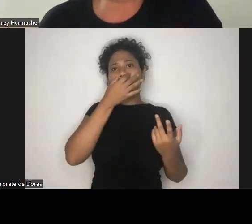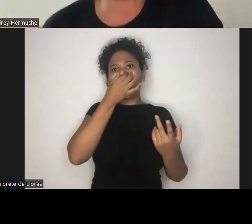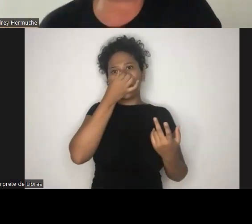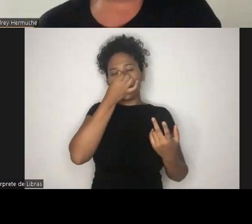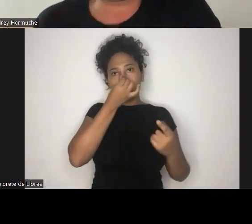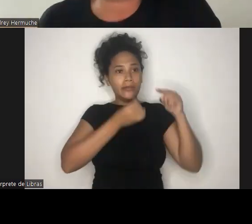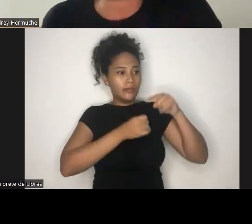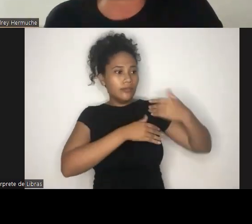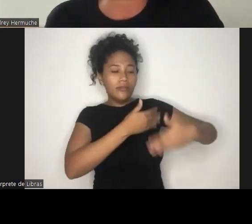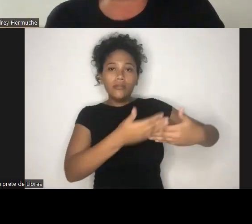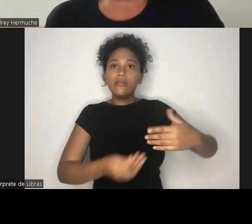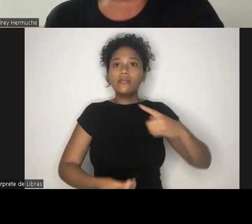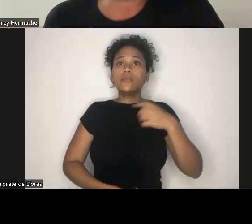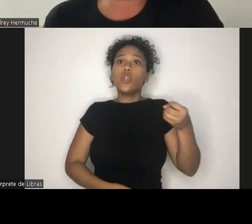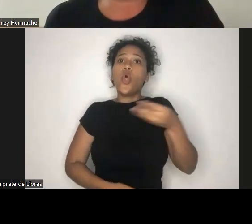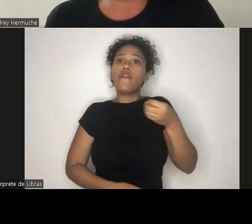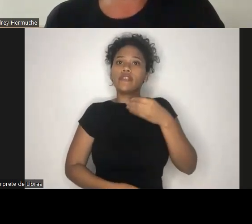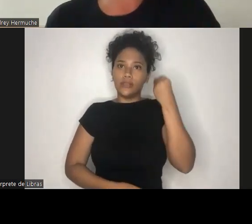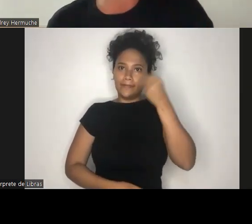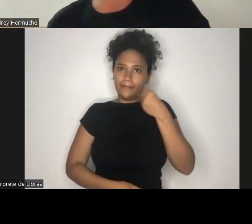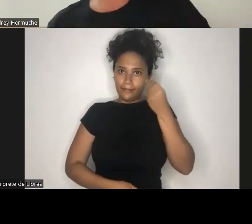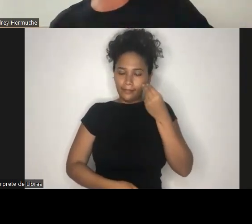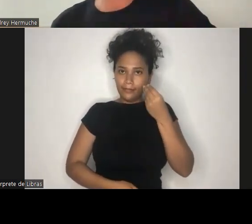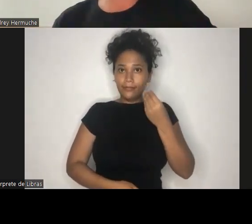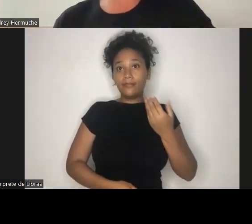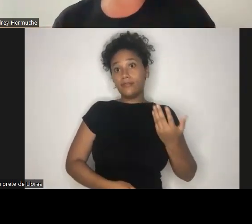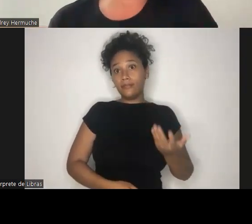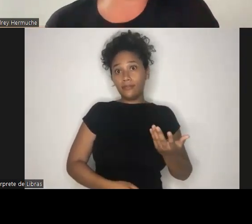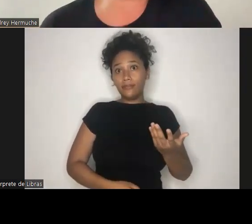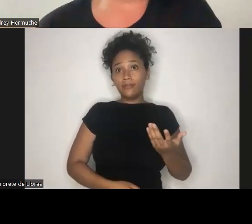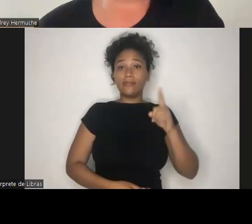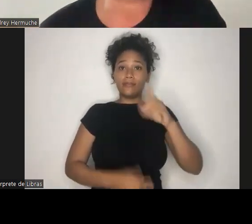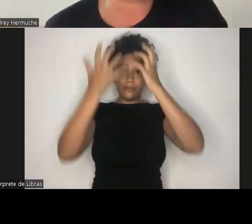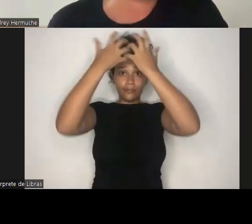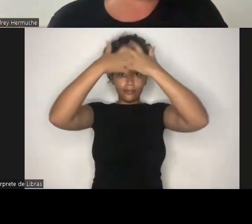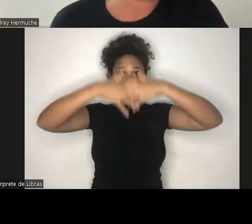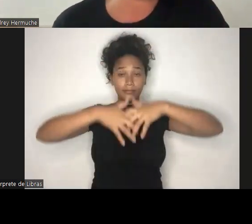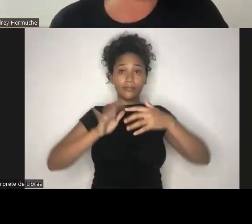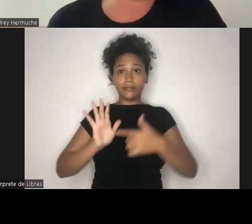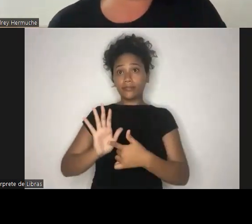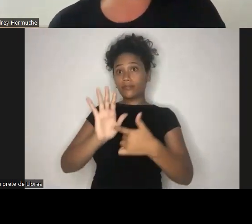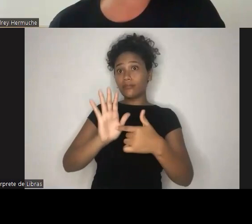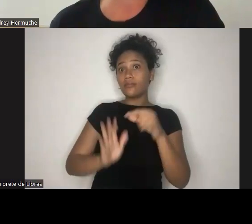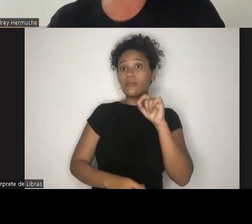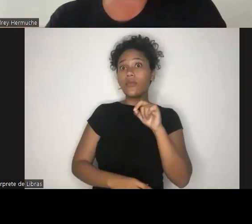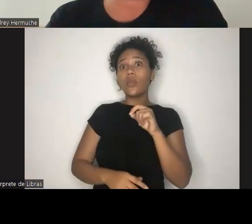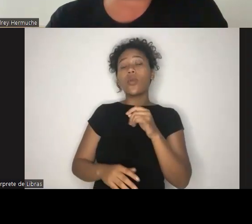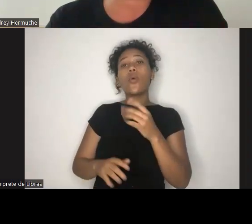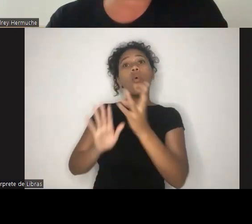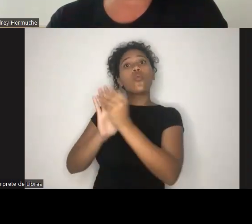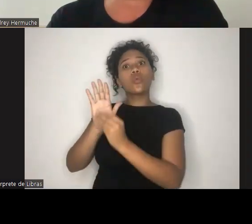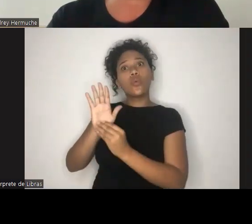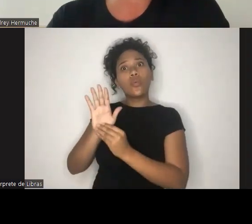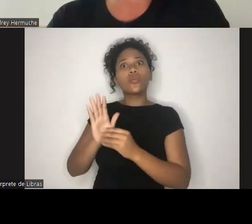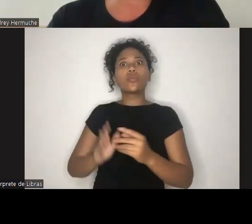fluxo gera uma nova experiência então é uma reflexão para mostrar para vocês Que esse conteúdo depois ele ele